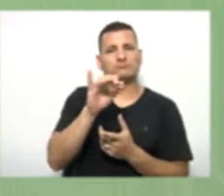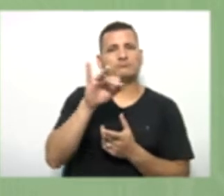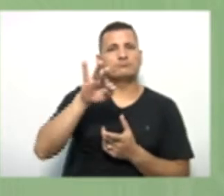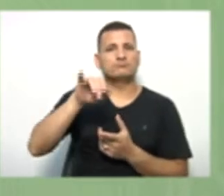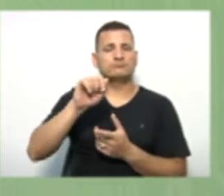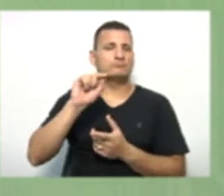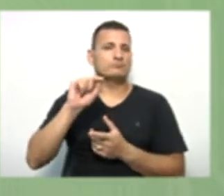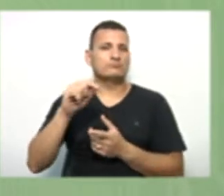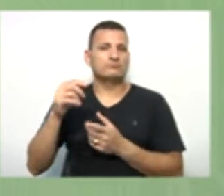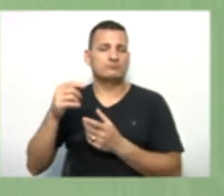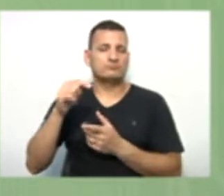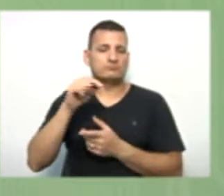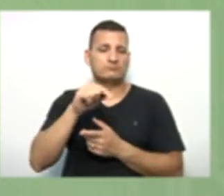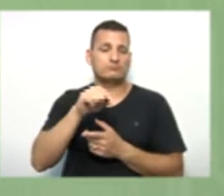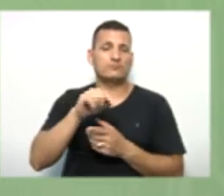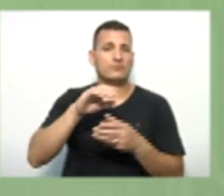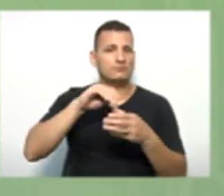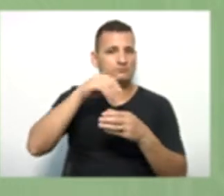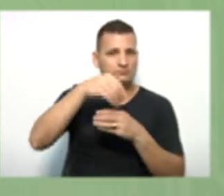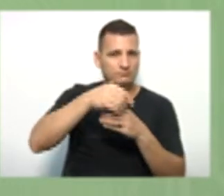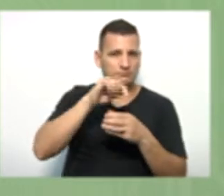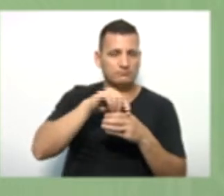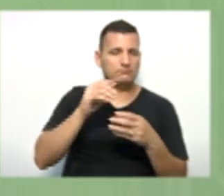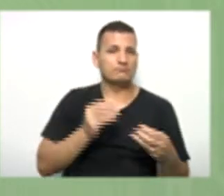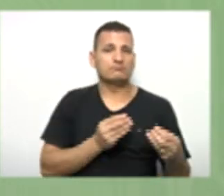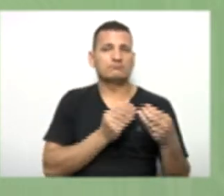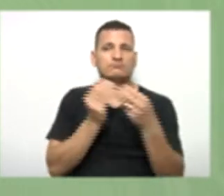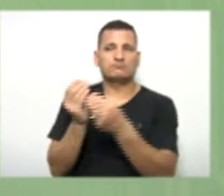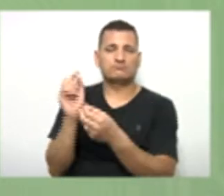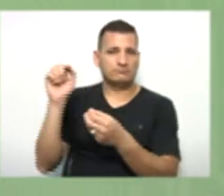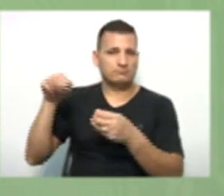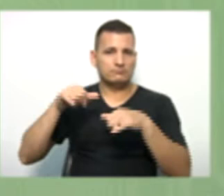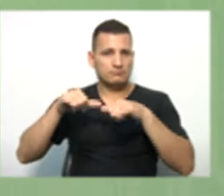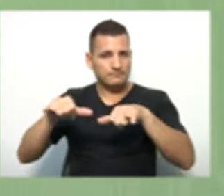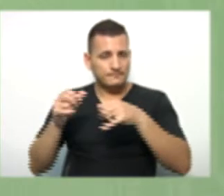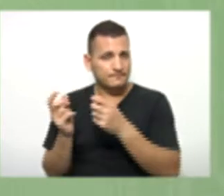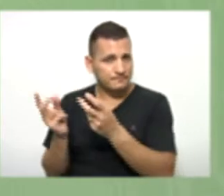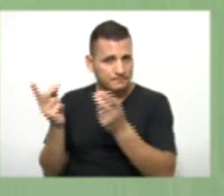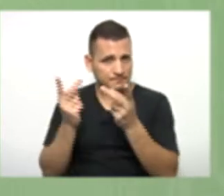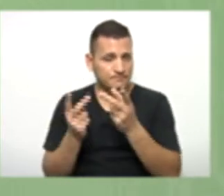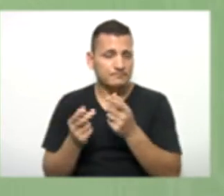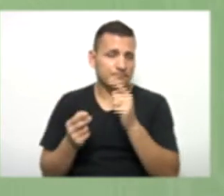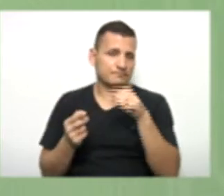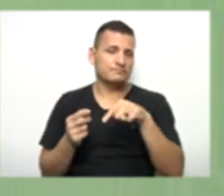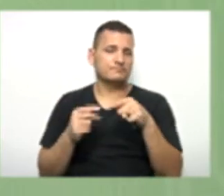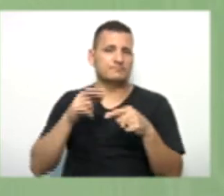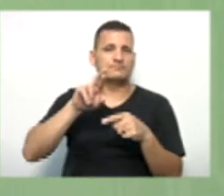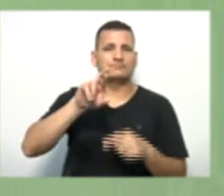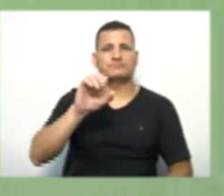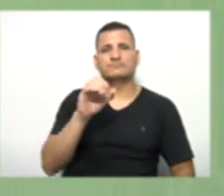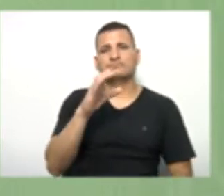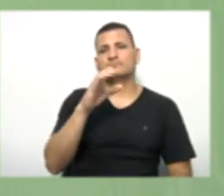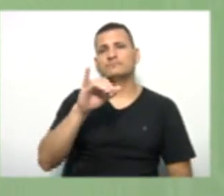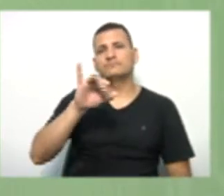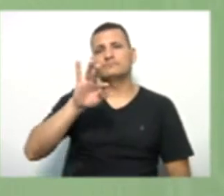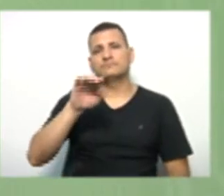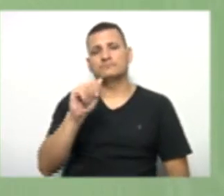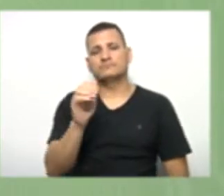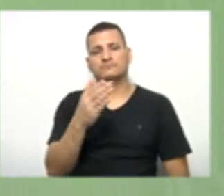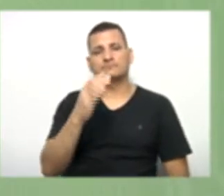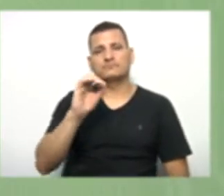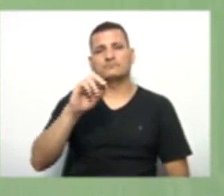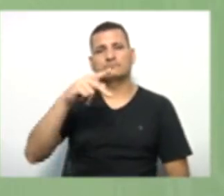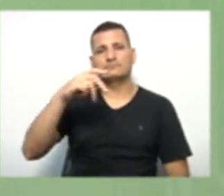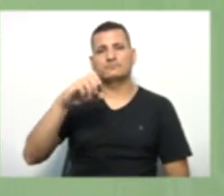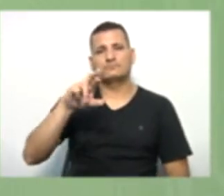entregou esse iogurte lá para a rede de supermercado, é um exemplo de receita operacional. Aí nós